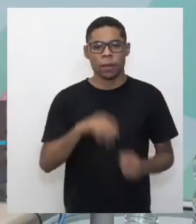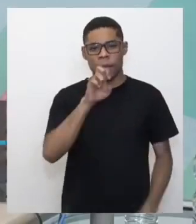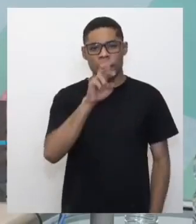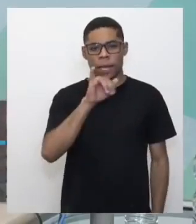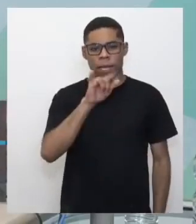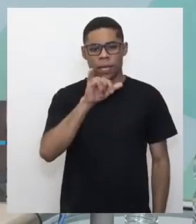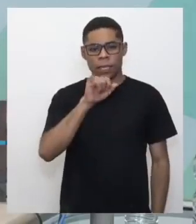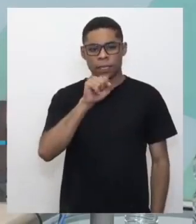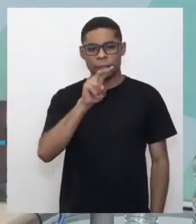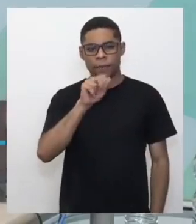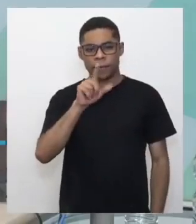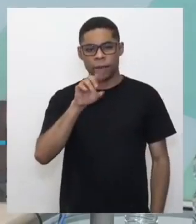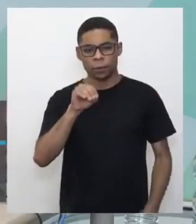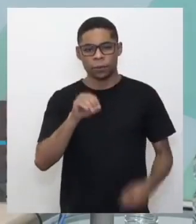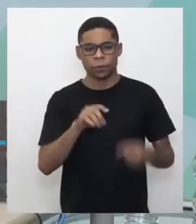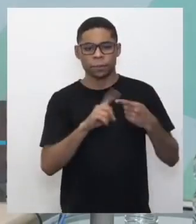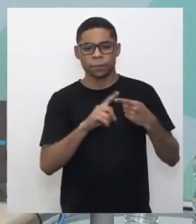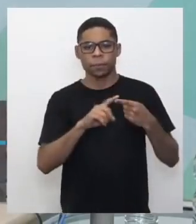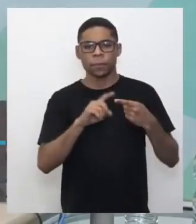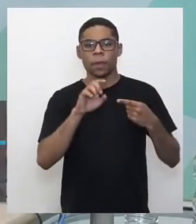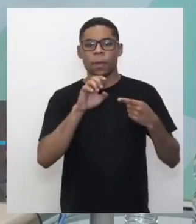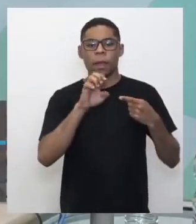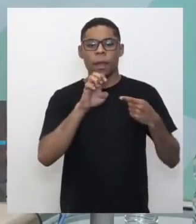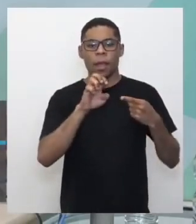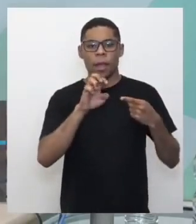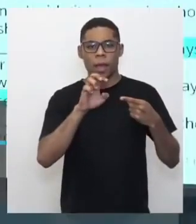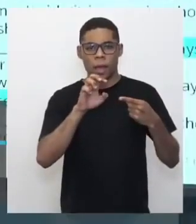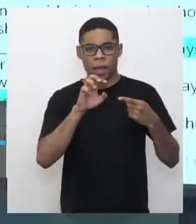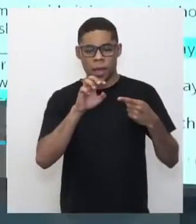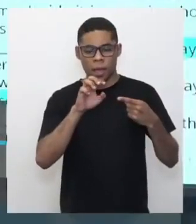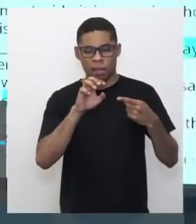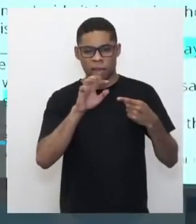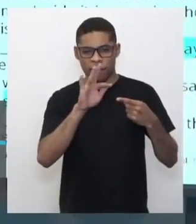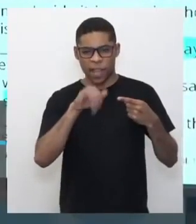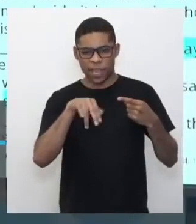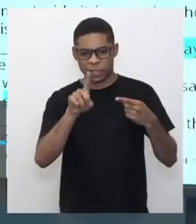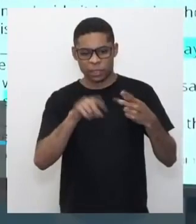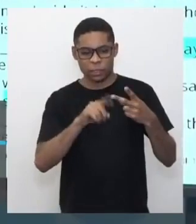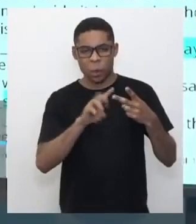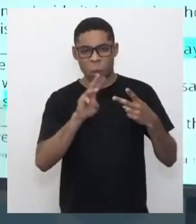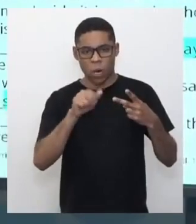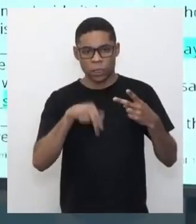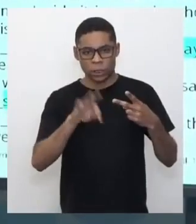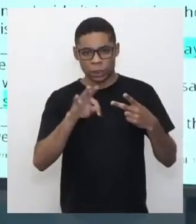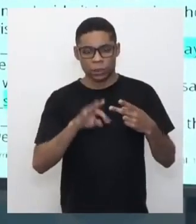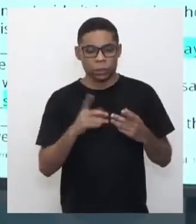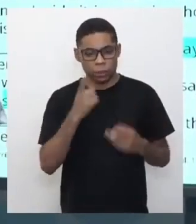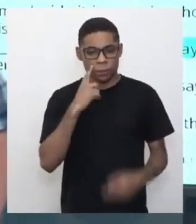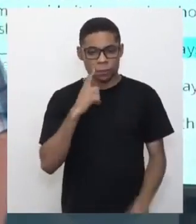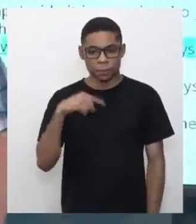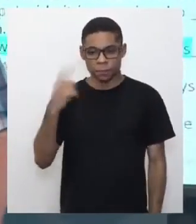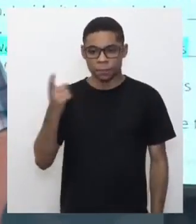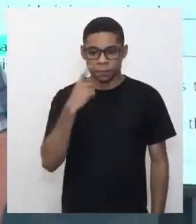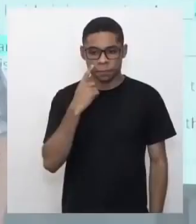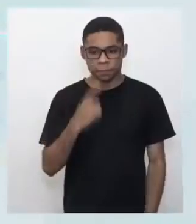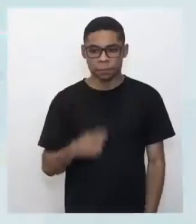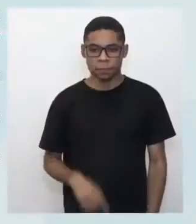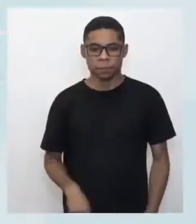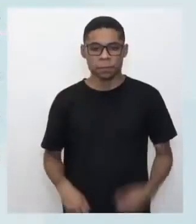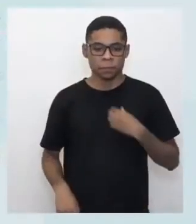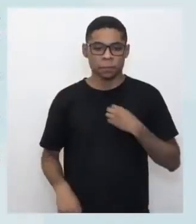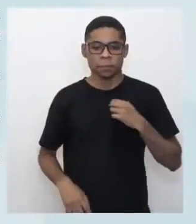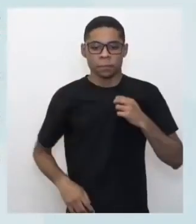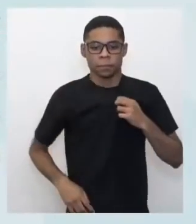Erisvaldo disse find, send, want, say, send. Ok, legal. Então, vamos lá com algumas coisas ali certas. Vamos dar uma olhada no